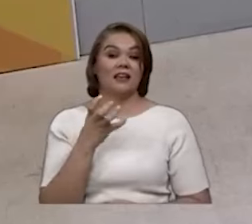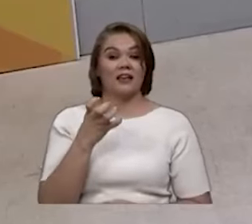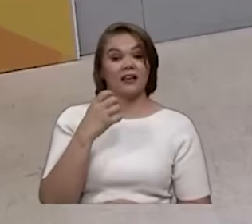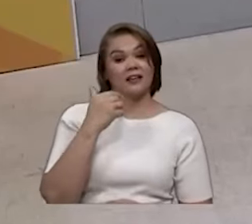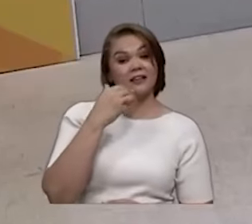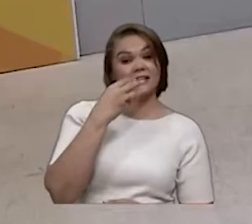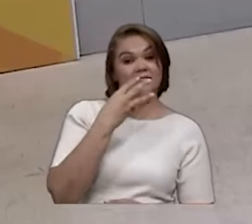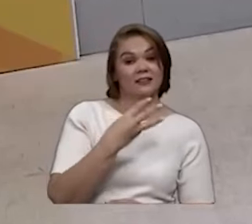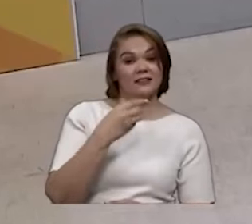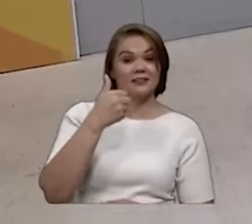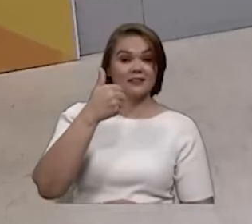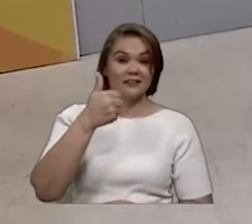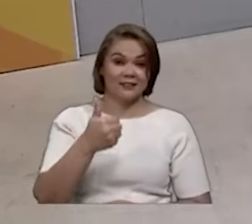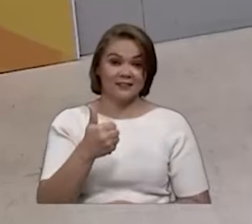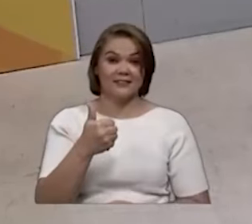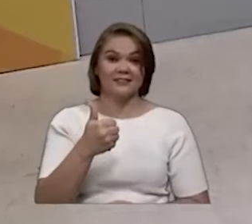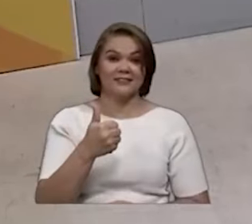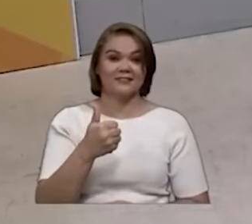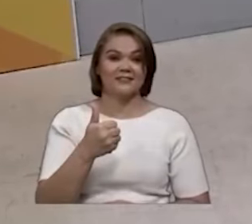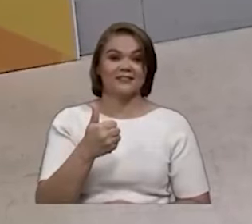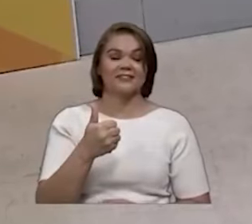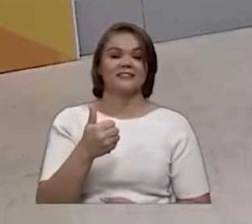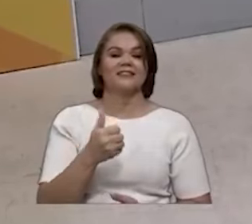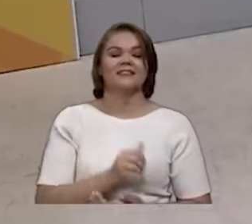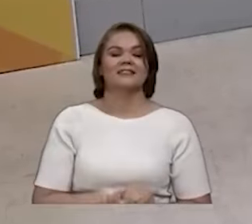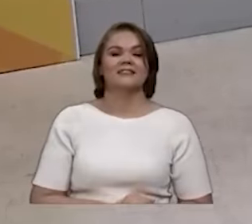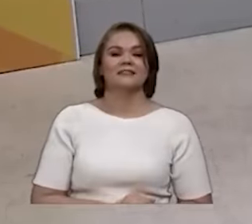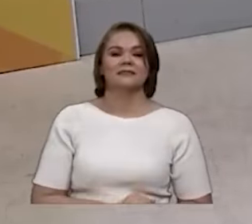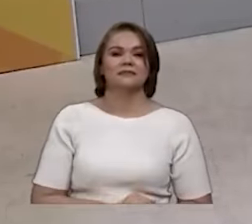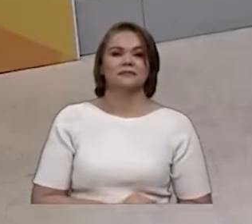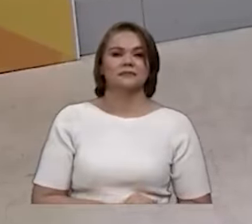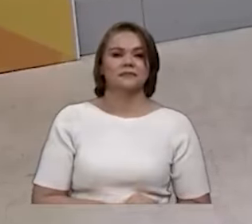31? Saiu 31. Vamos lá.